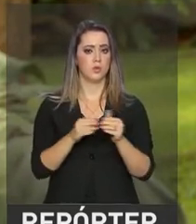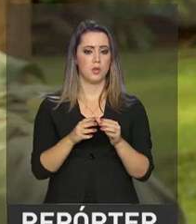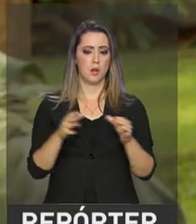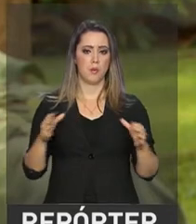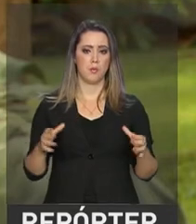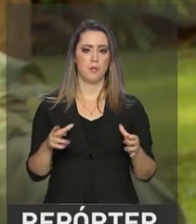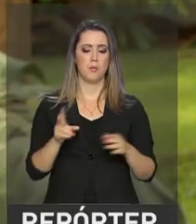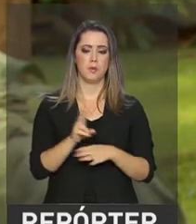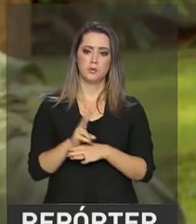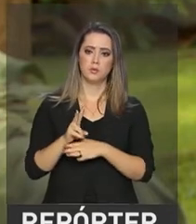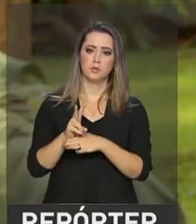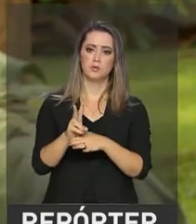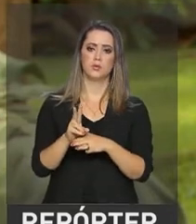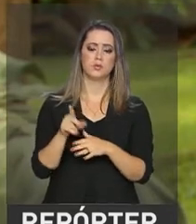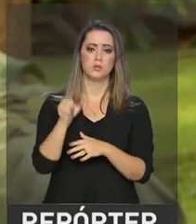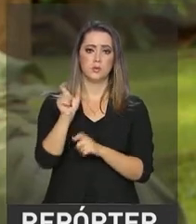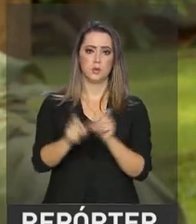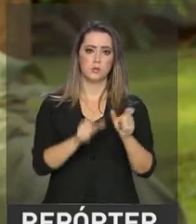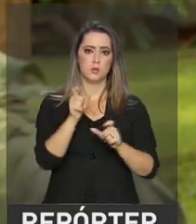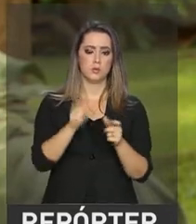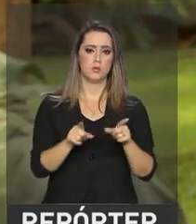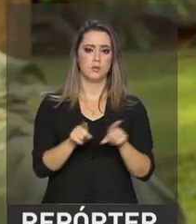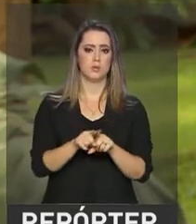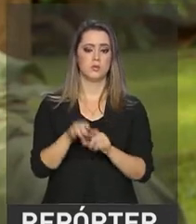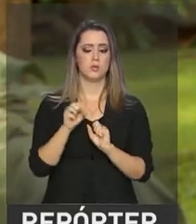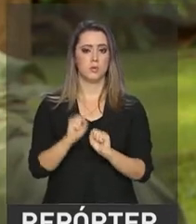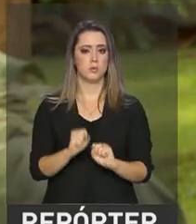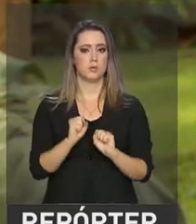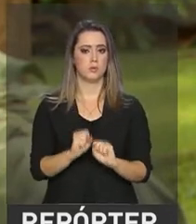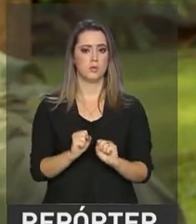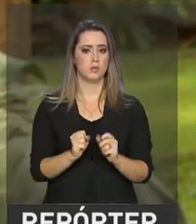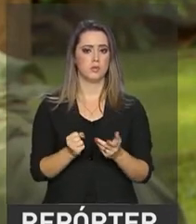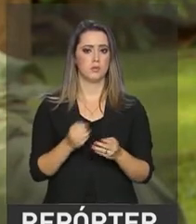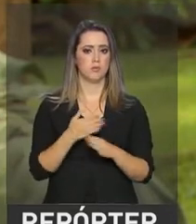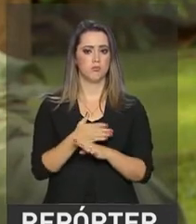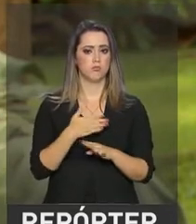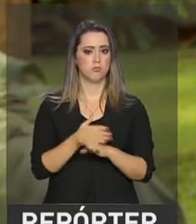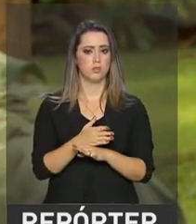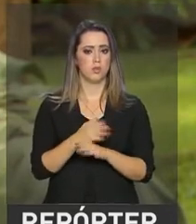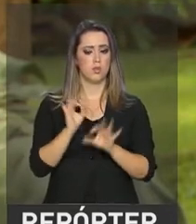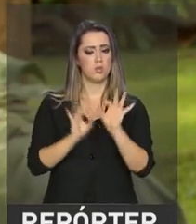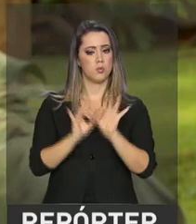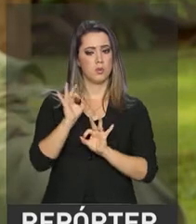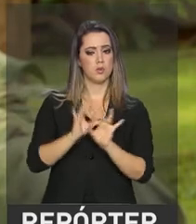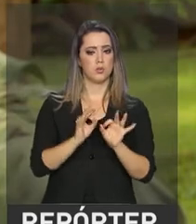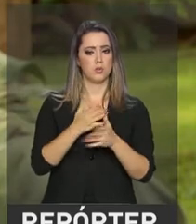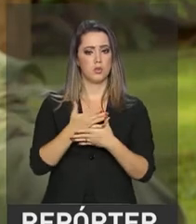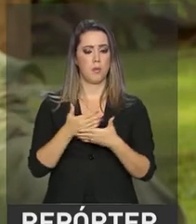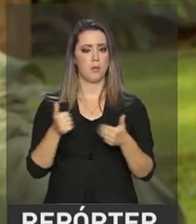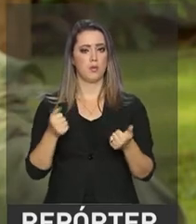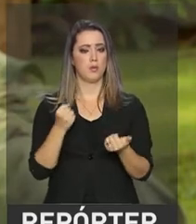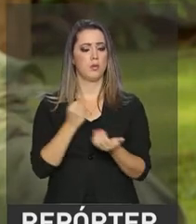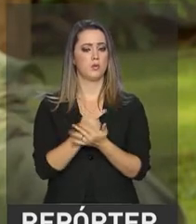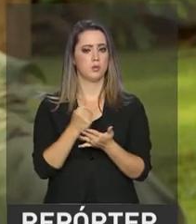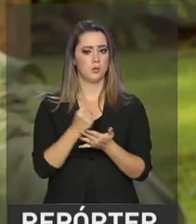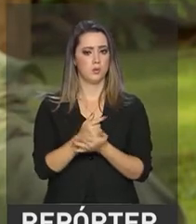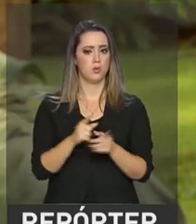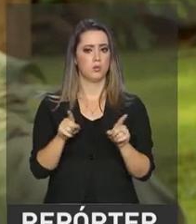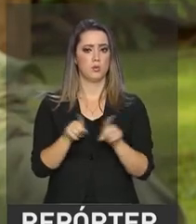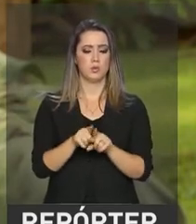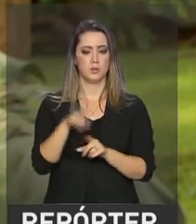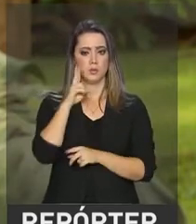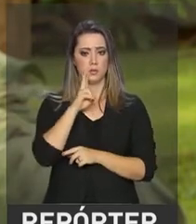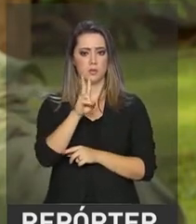oferta de crédito do consumidor é tem a possibilidade de planejar melhor as suas compras e até